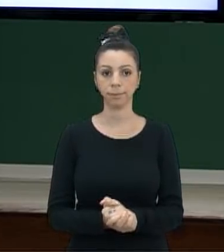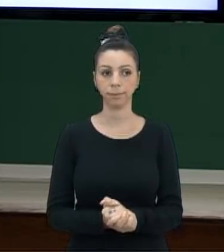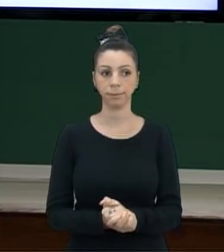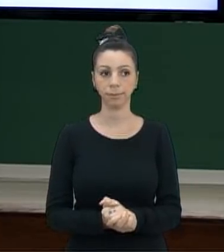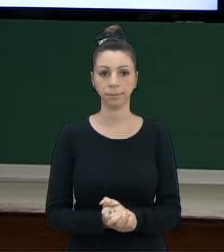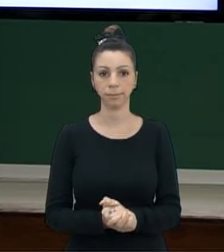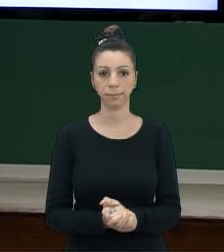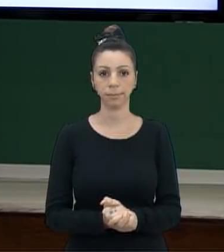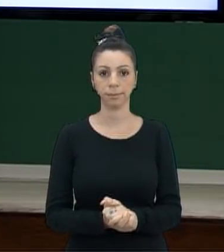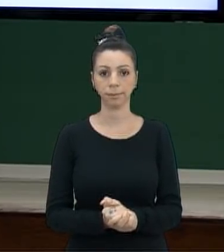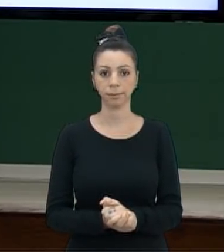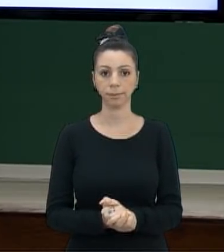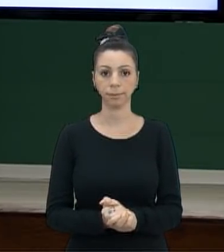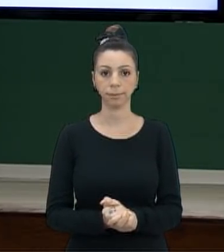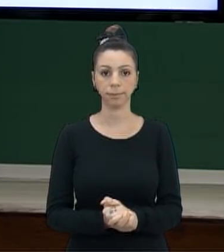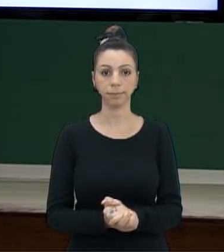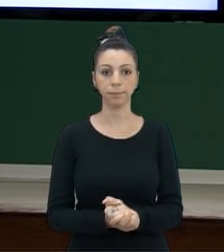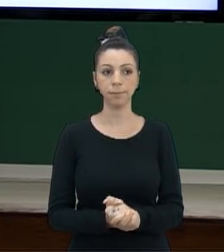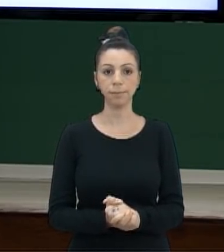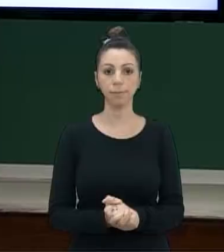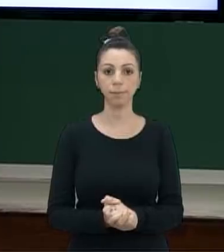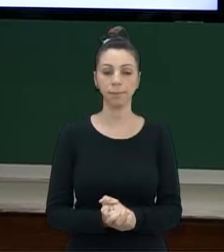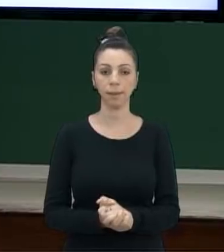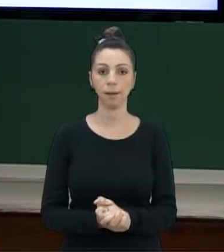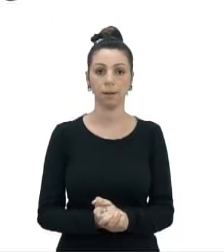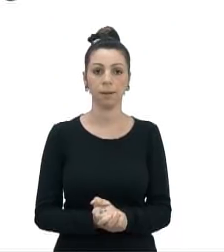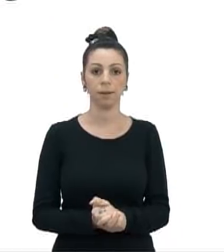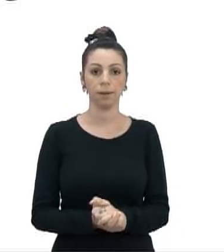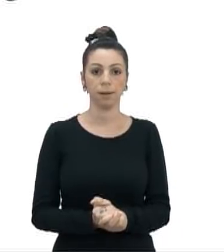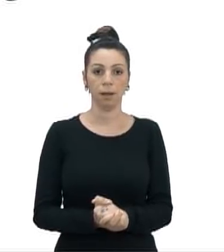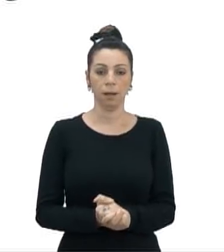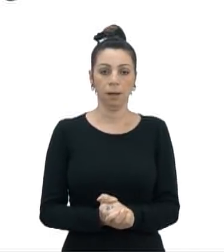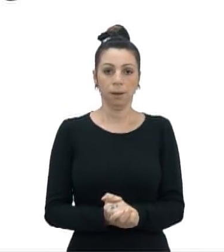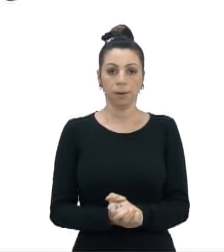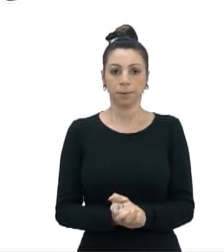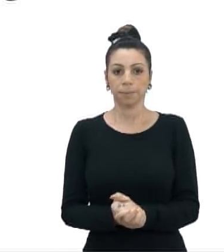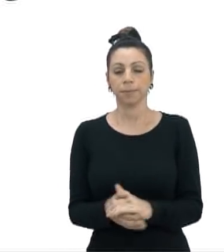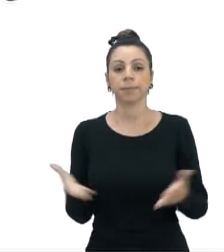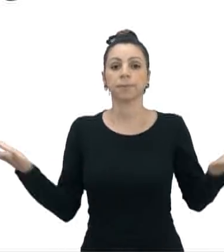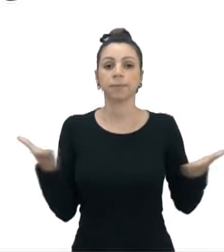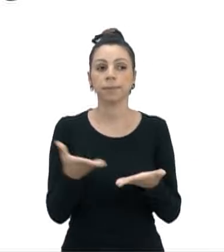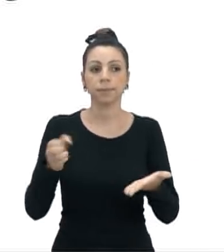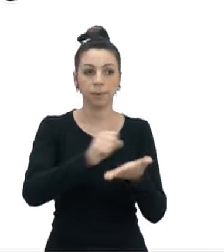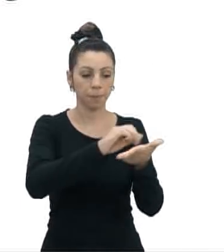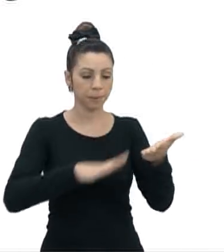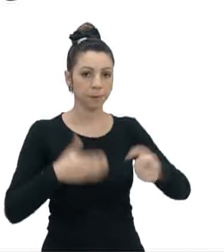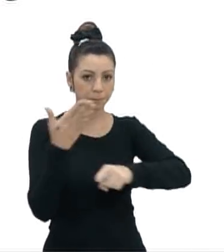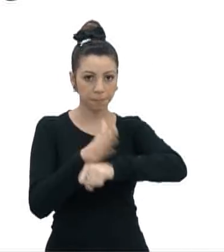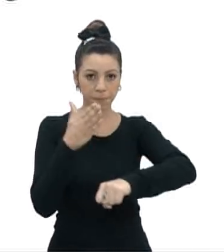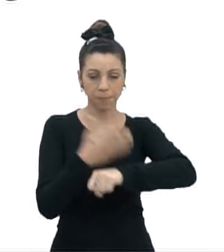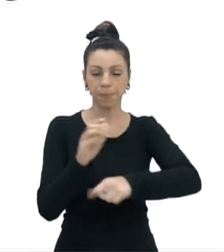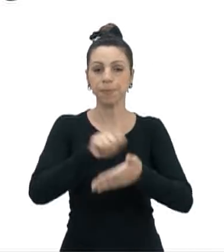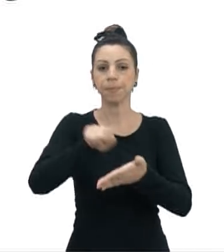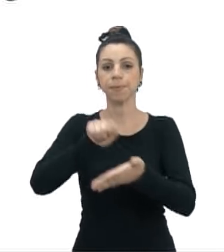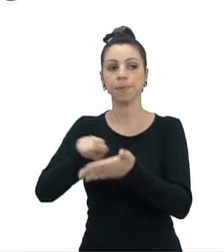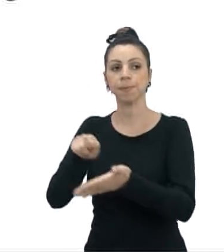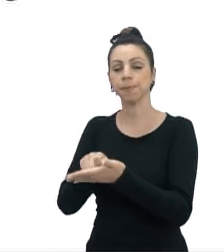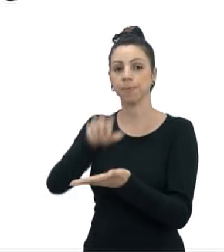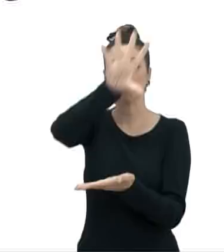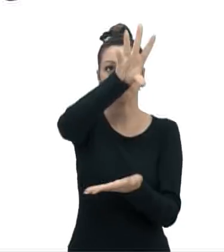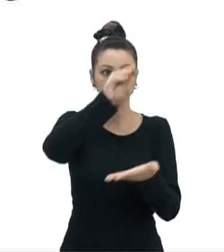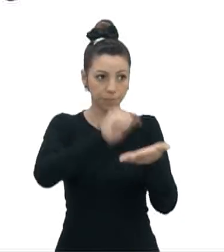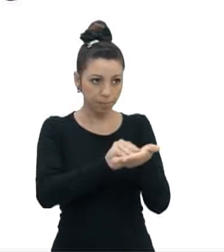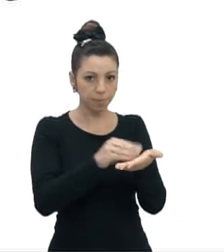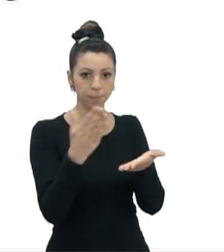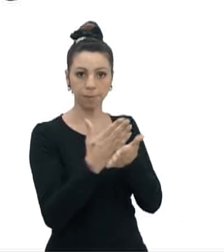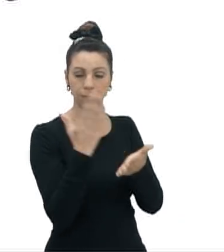Então, vamos lá. Aqui já foi, aqui. Agora, então, vocês vão fazer um exercício, treinar um pouquinho a escrita, vocês vão copiar aí